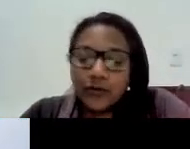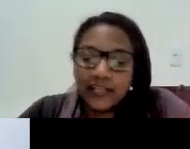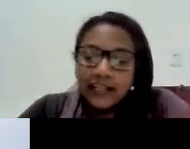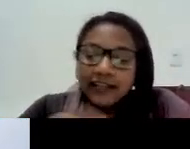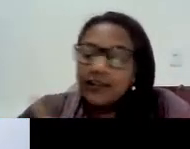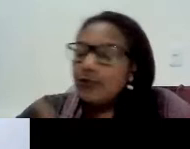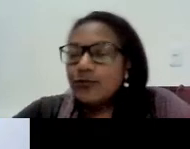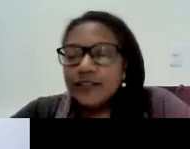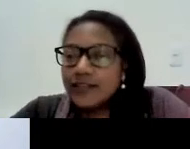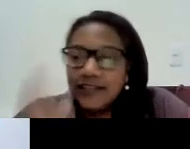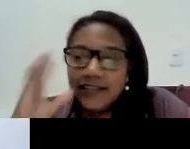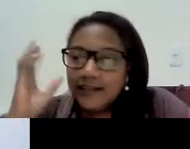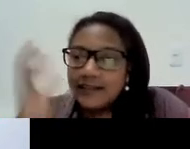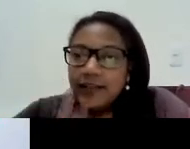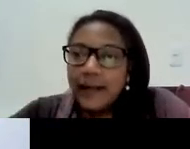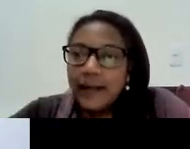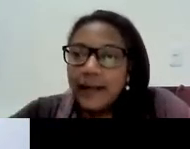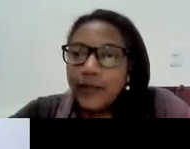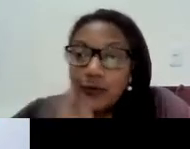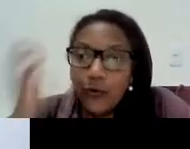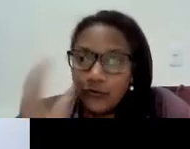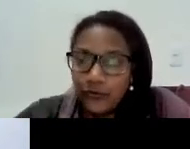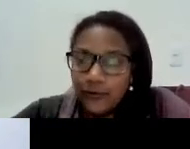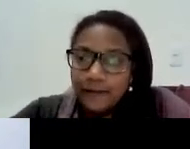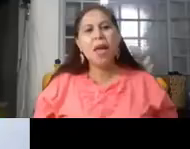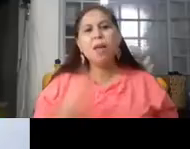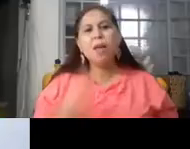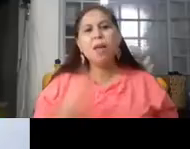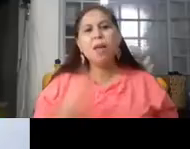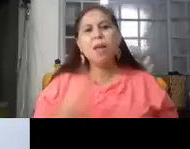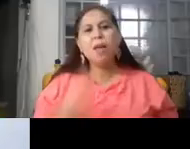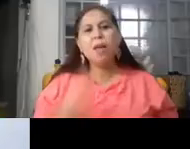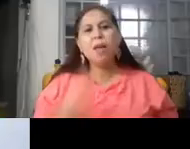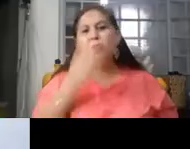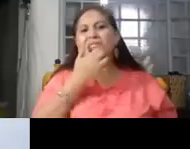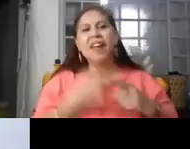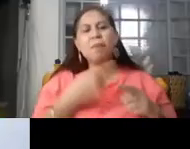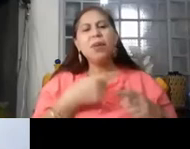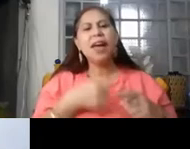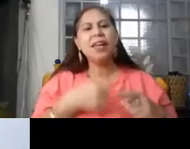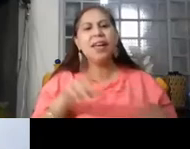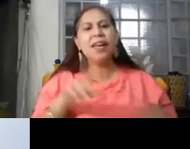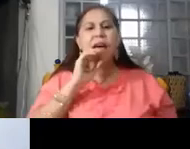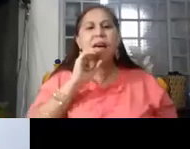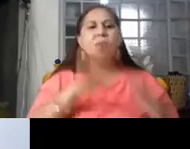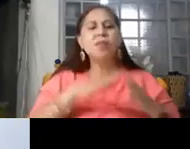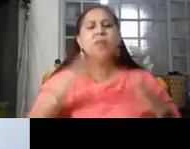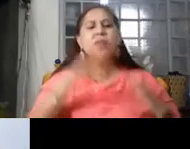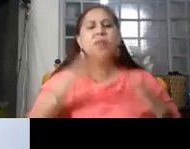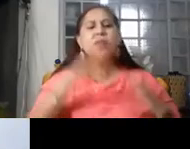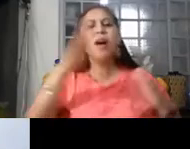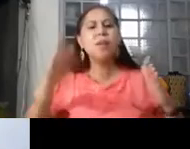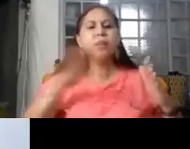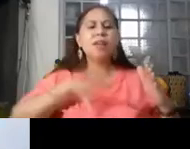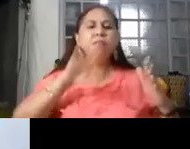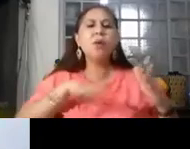coisa que eu não consigo assim assimilar, porque é novo. Aí eu É vou porque, conseguir fazer é porque aí é outro